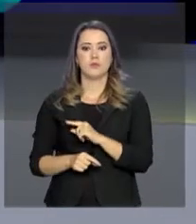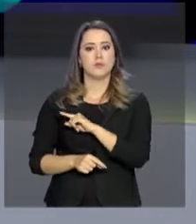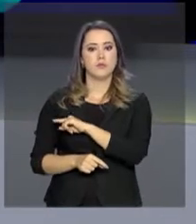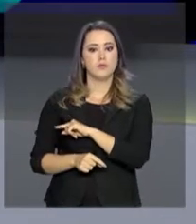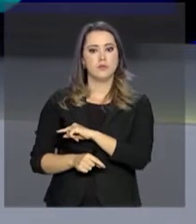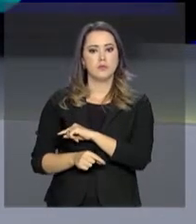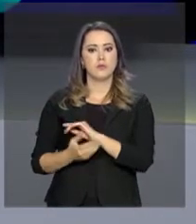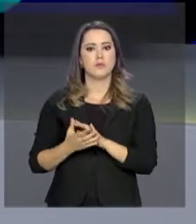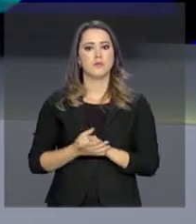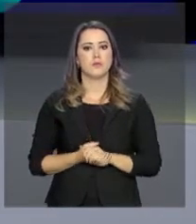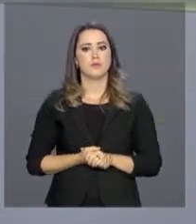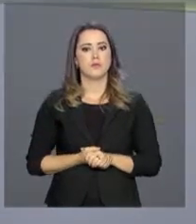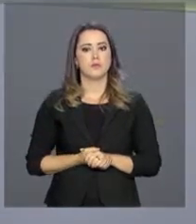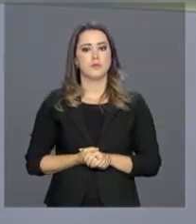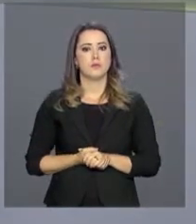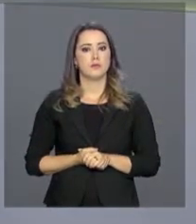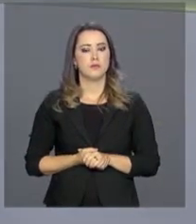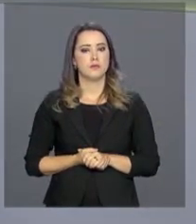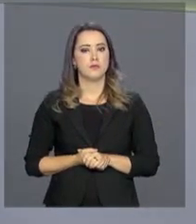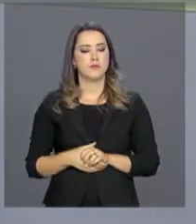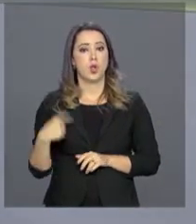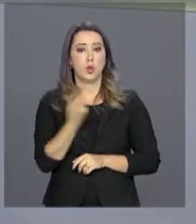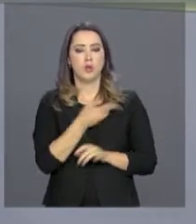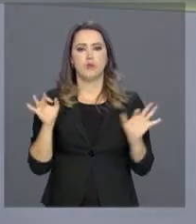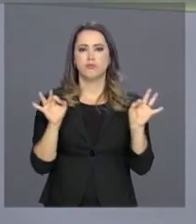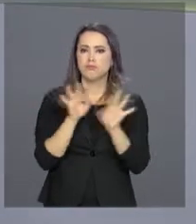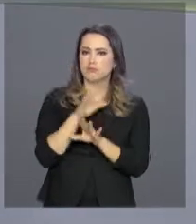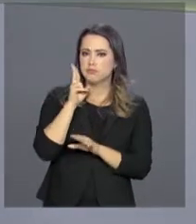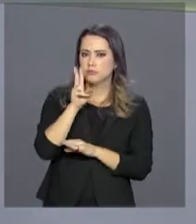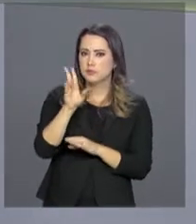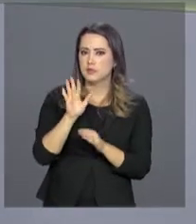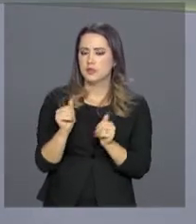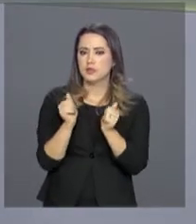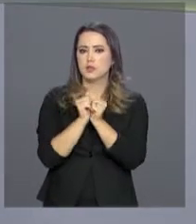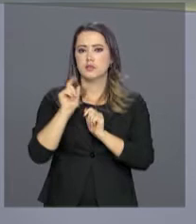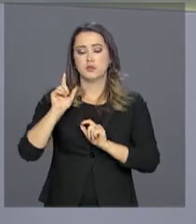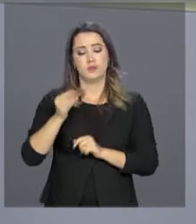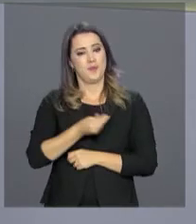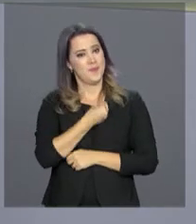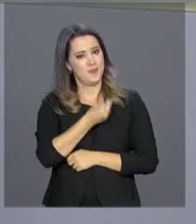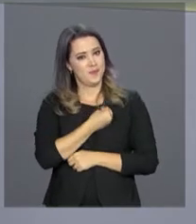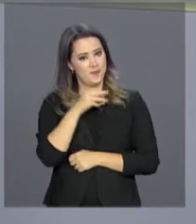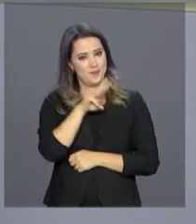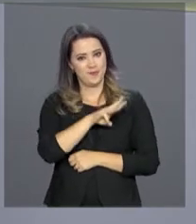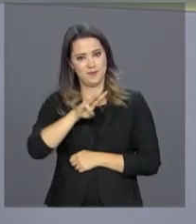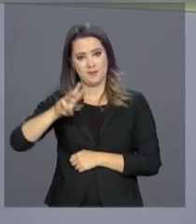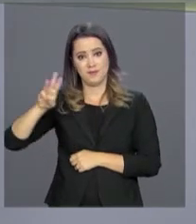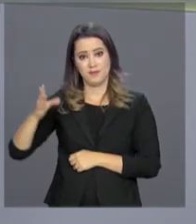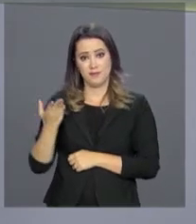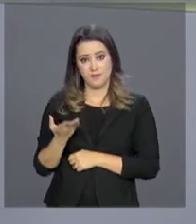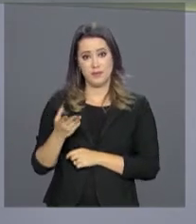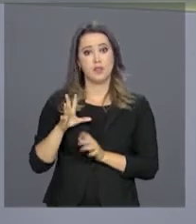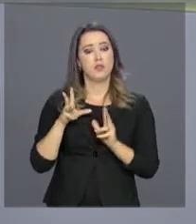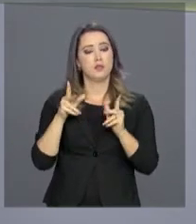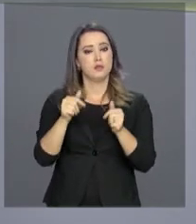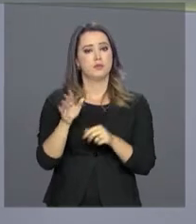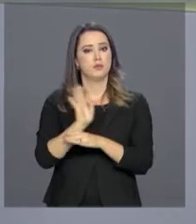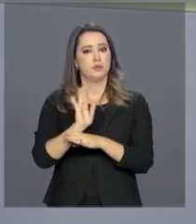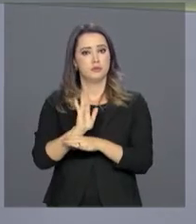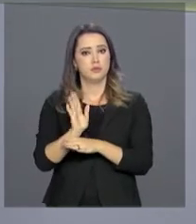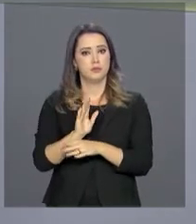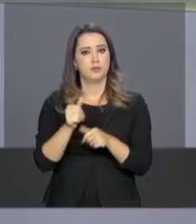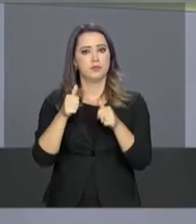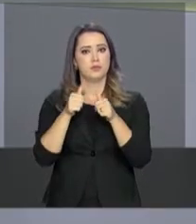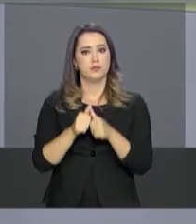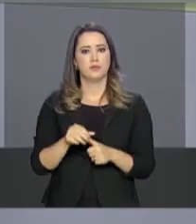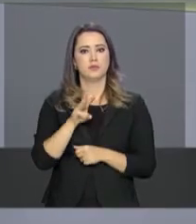leite humano nós ficamos por aqui você acompanhar a programação ao vivo pelo site da npr na internet e todas as